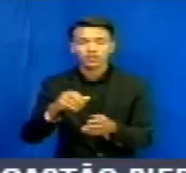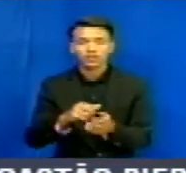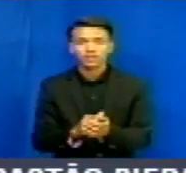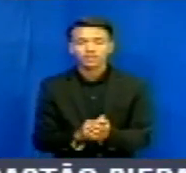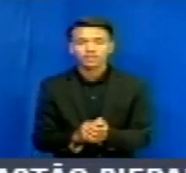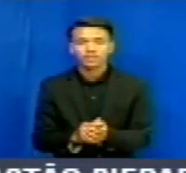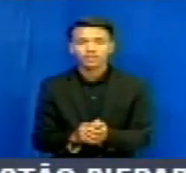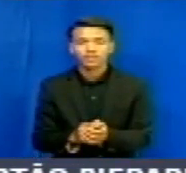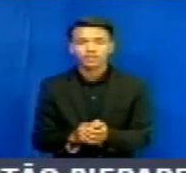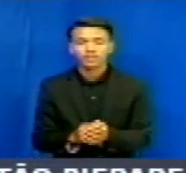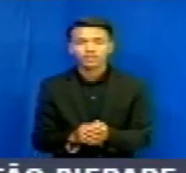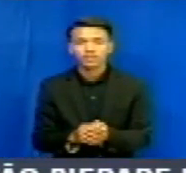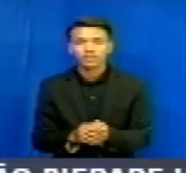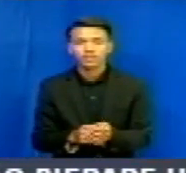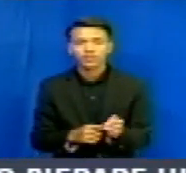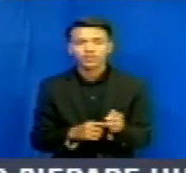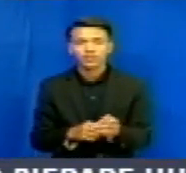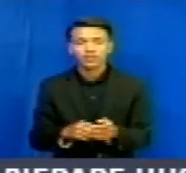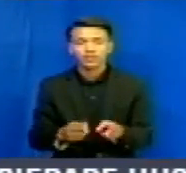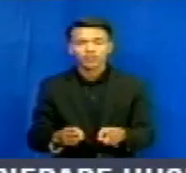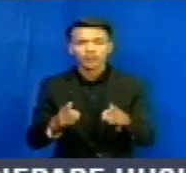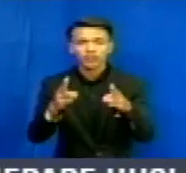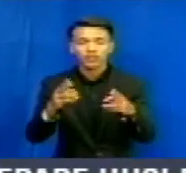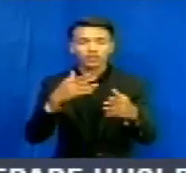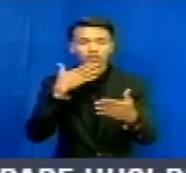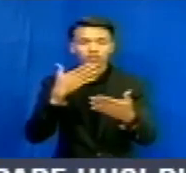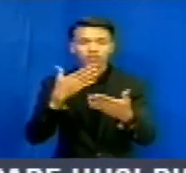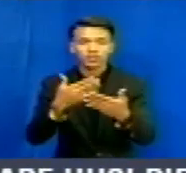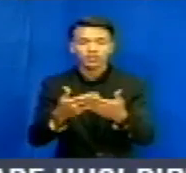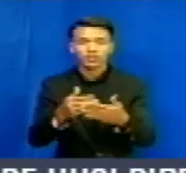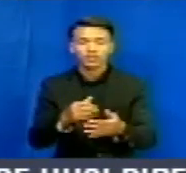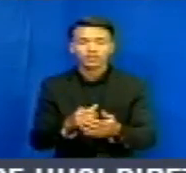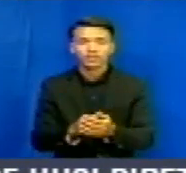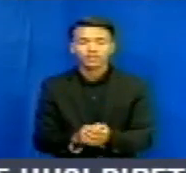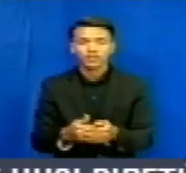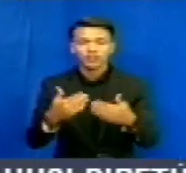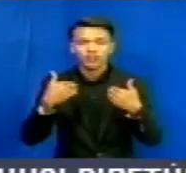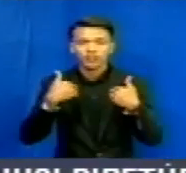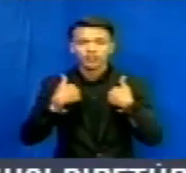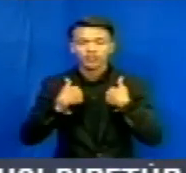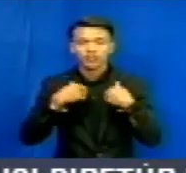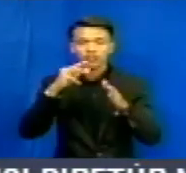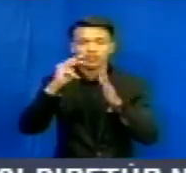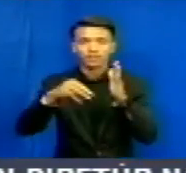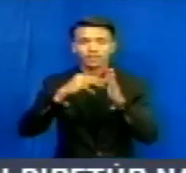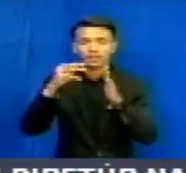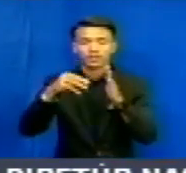sernia slogan maca lais liu dia liu então e nem maca na media